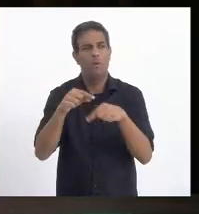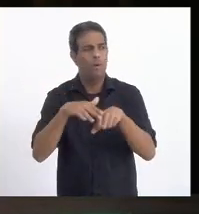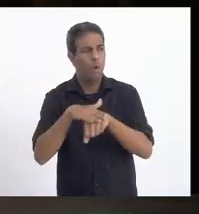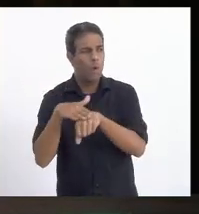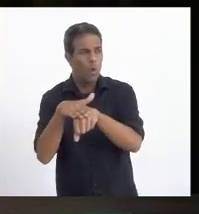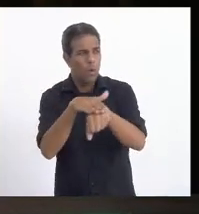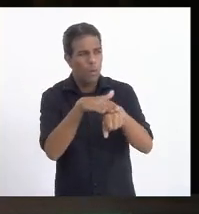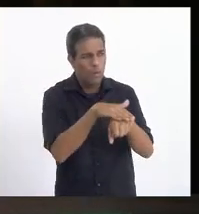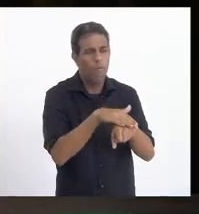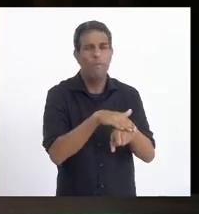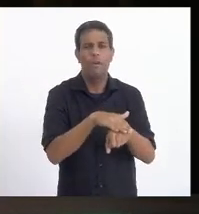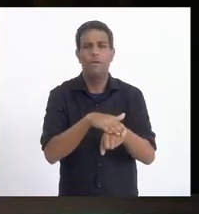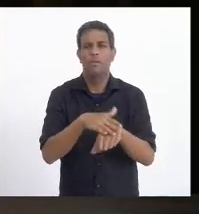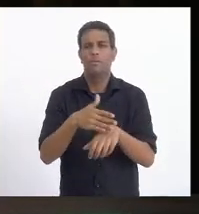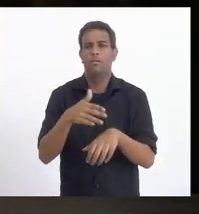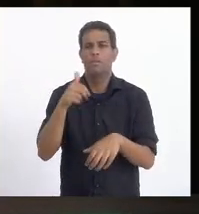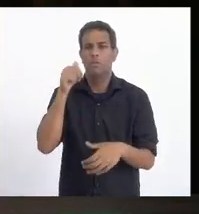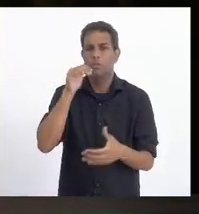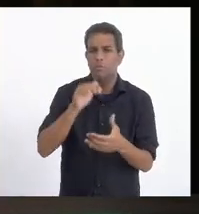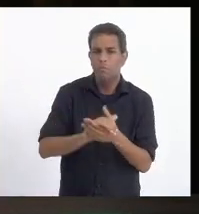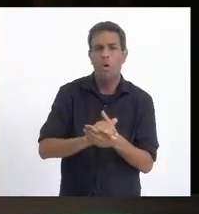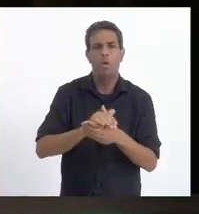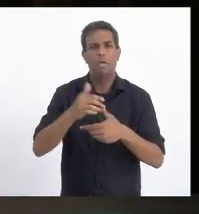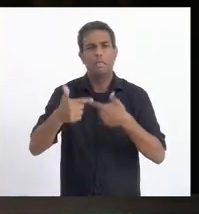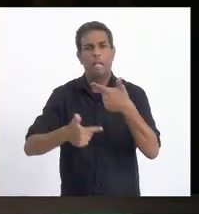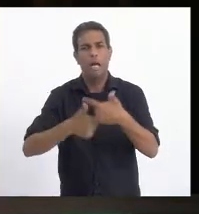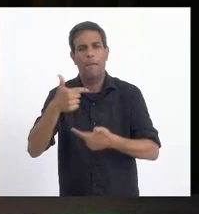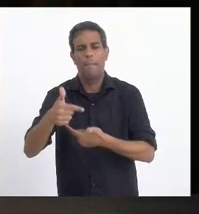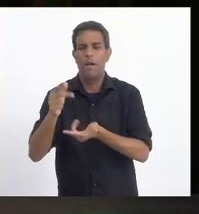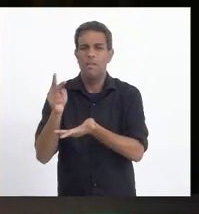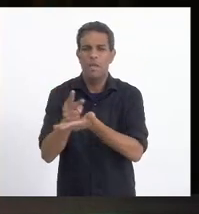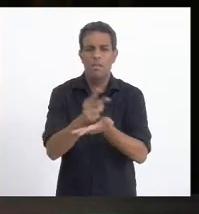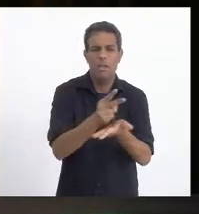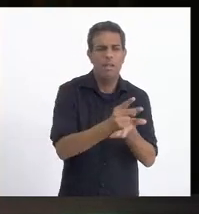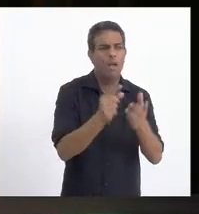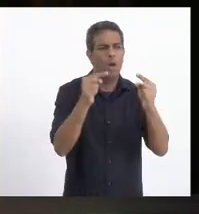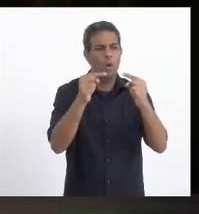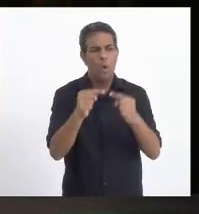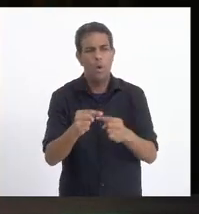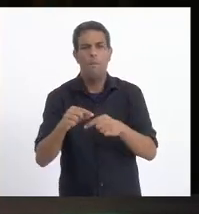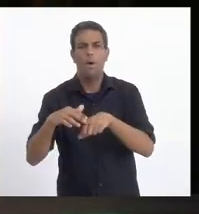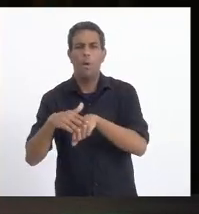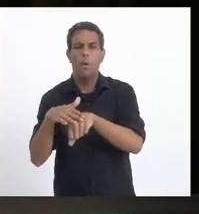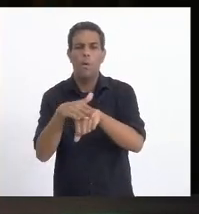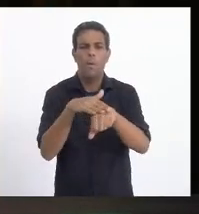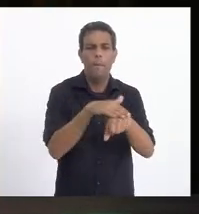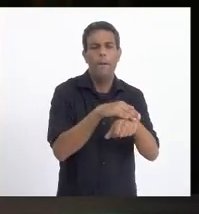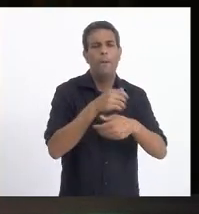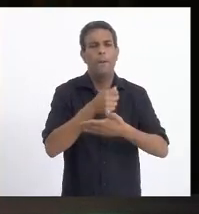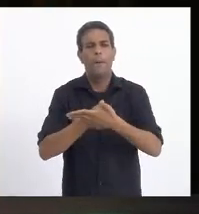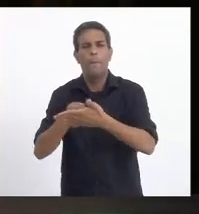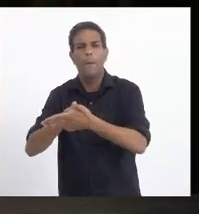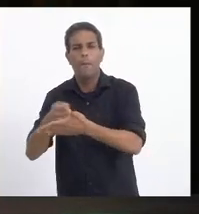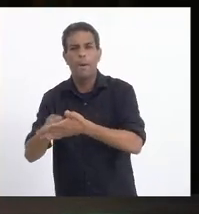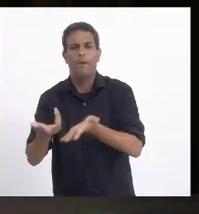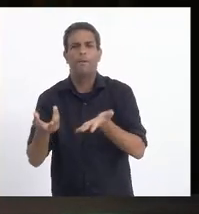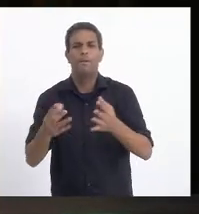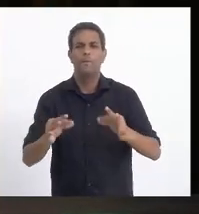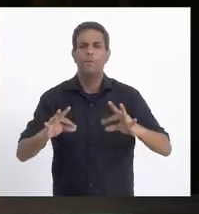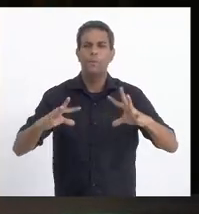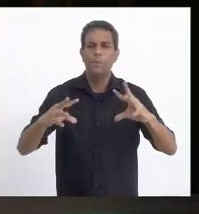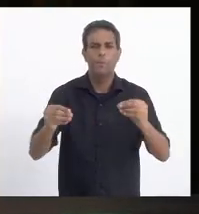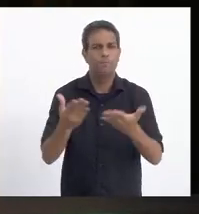esposa dele guerreira do lado dele batalhando lá dele como sempre veja as vezes que ele vem lutar pelos pelos policiais e bombeiros